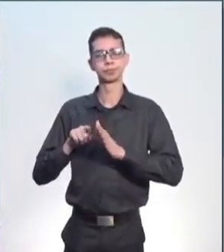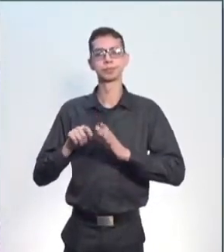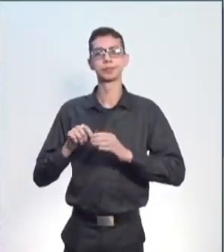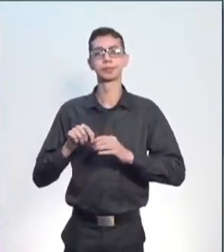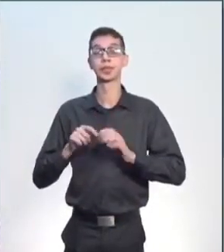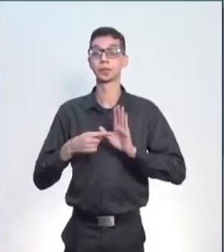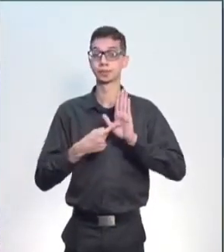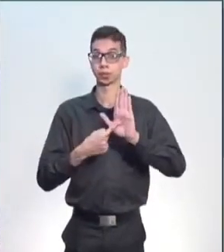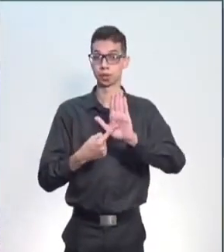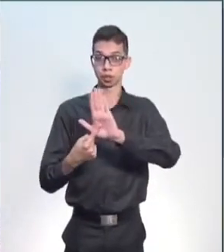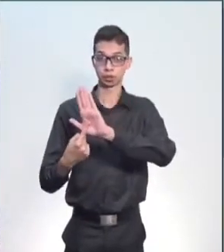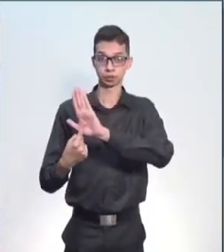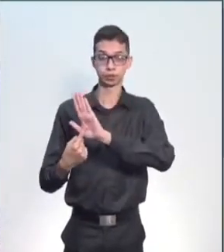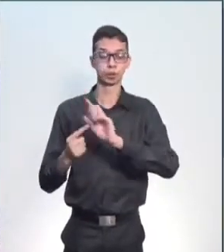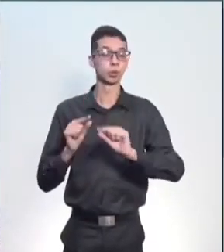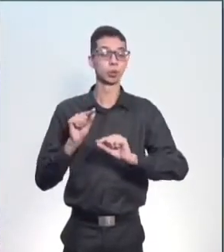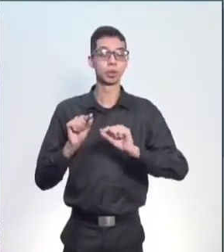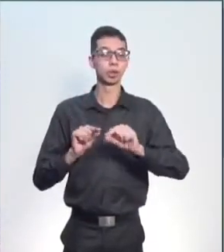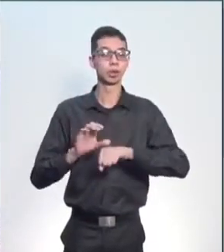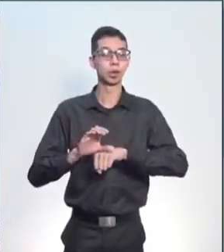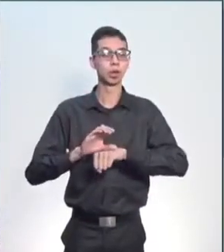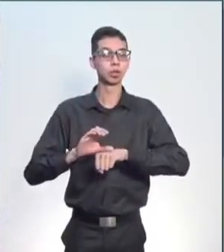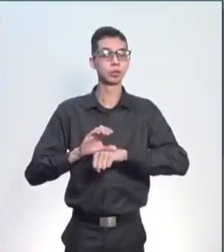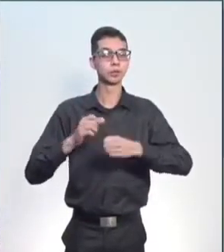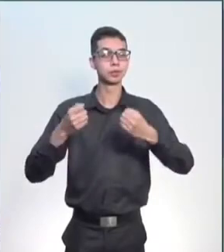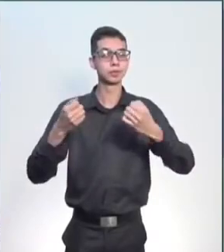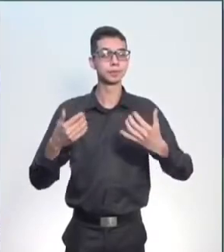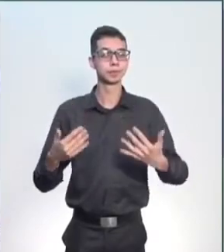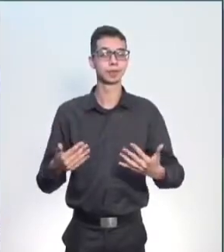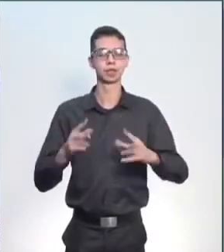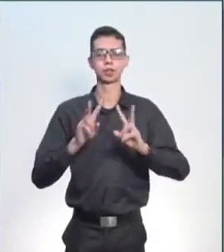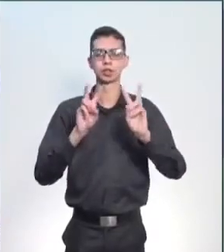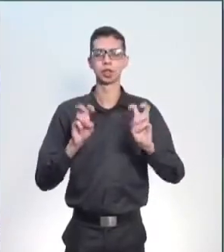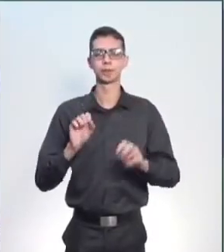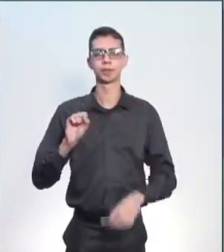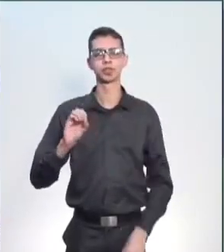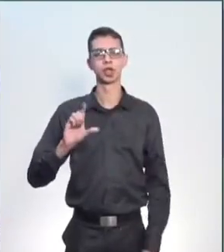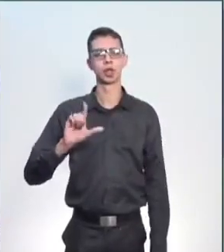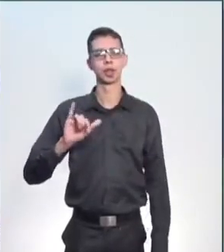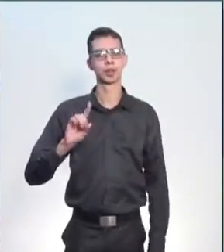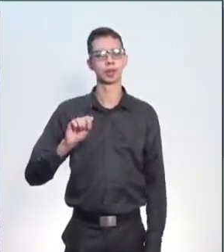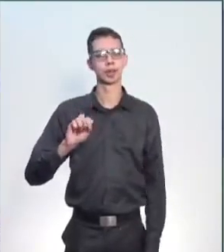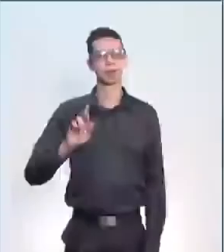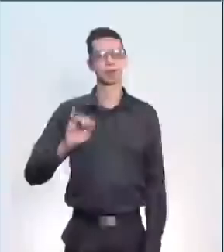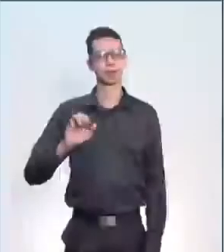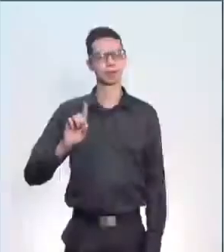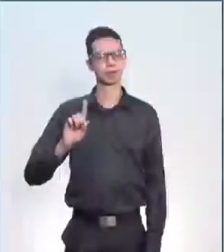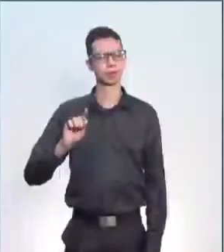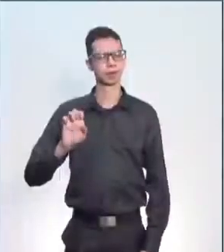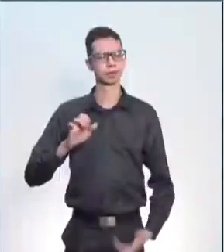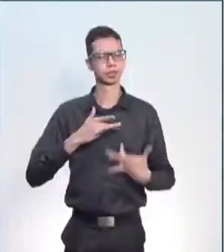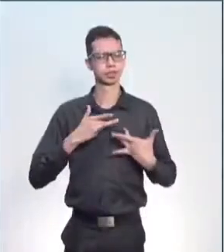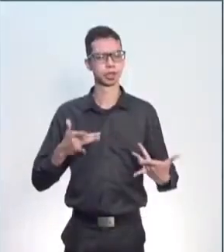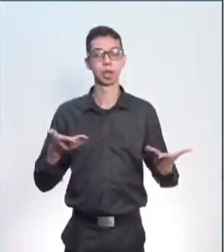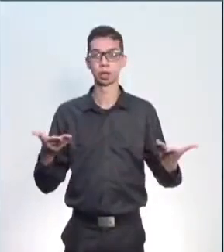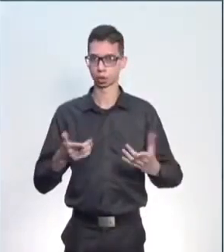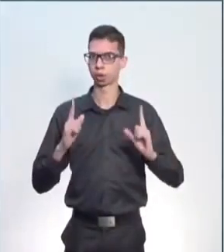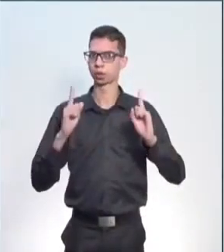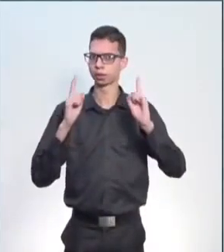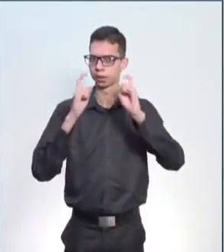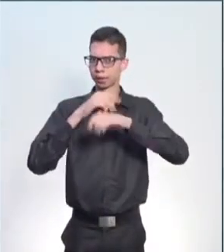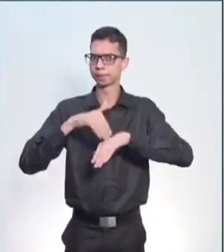um pouco sobre o que a Constituição diz sobre a palavra solidariedade. Agora vai ficar um pouco mais complexo, tá, gente? Porque